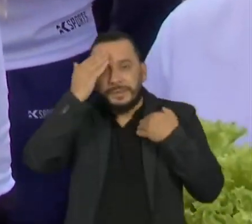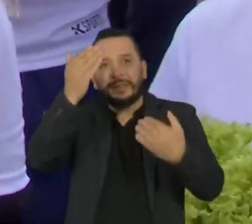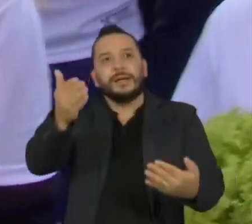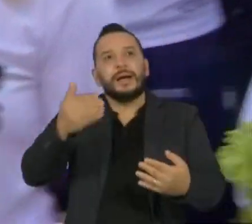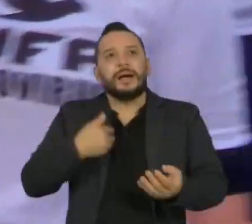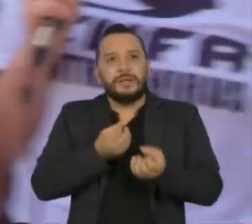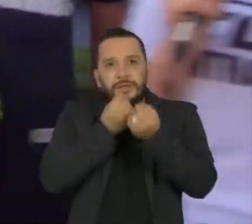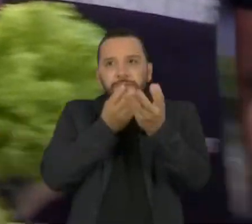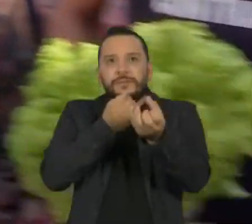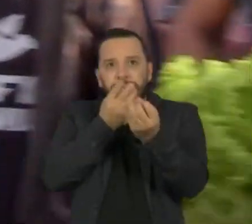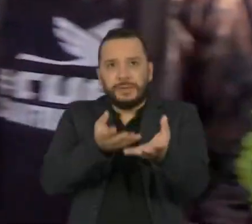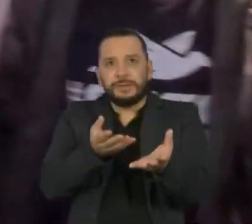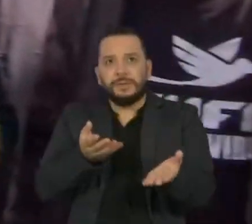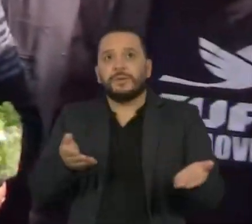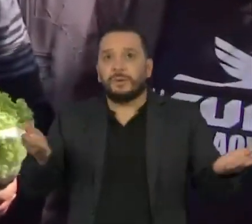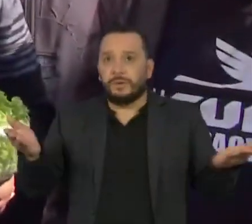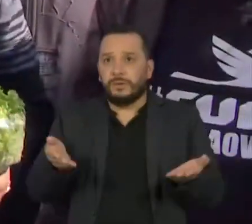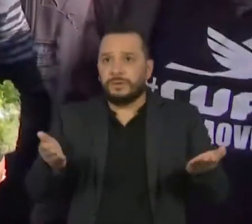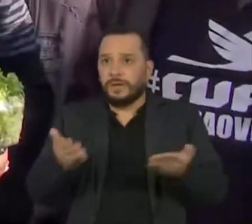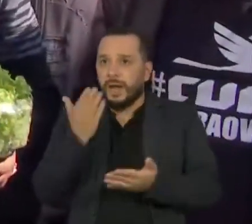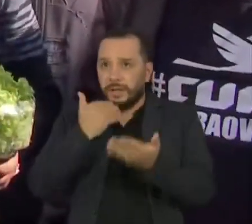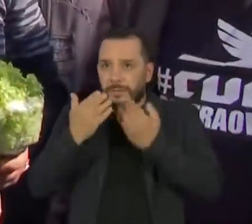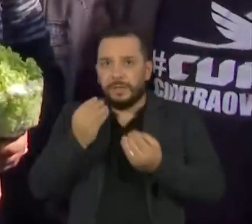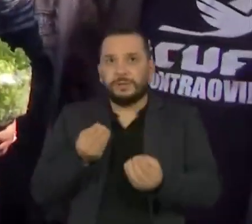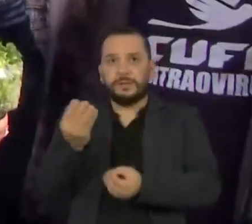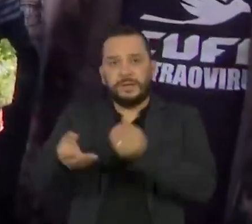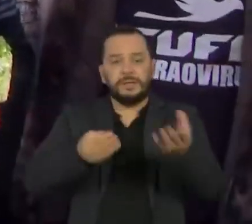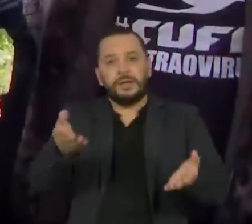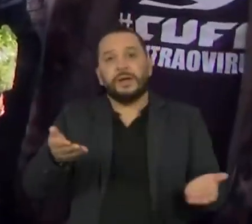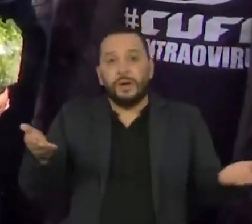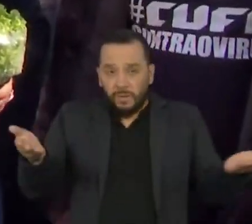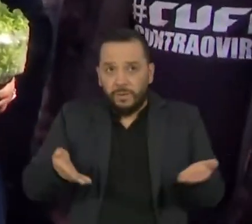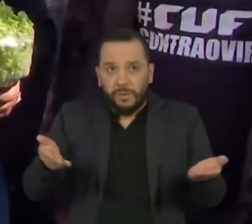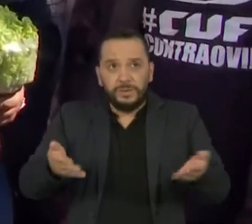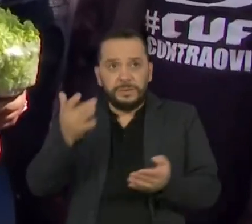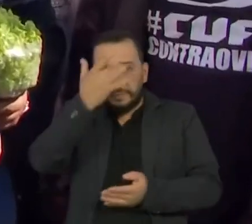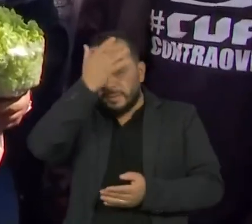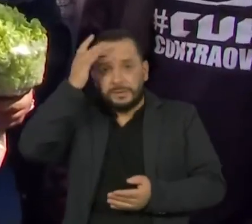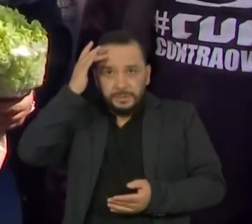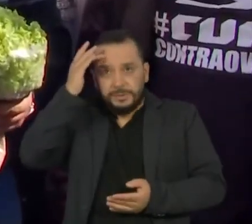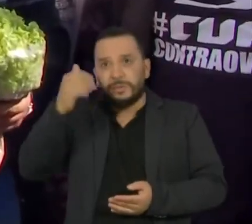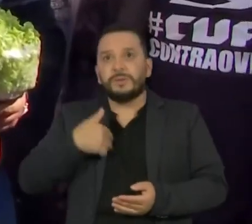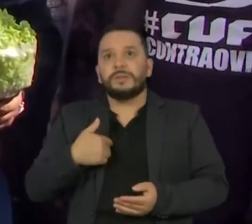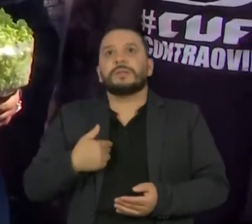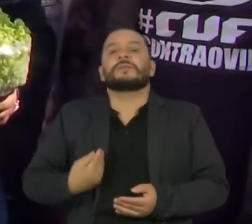suas informações. Esses alimentos chegarão ainda hoje para moradores de